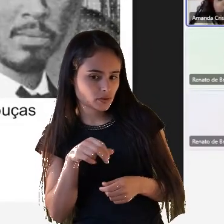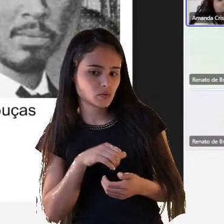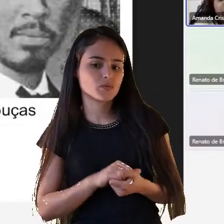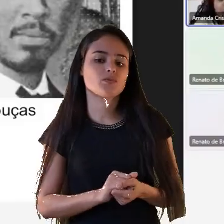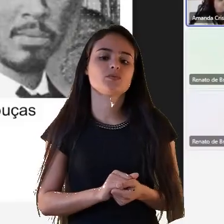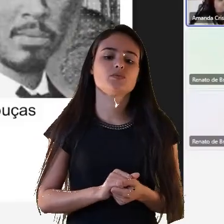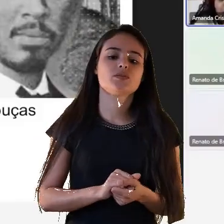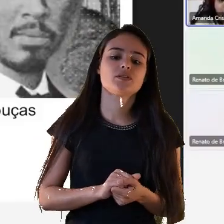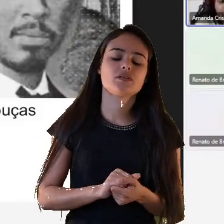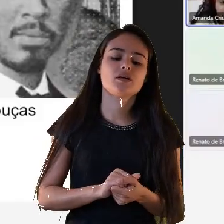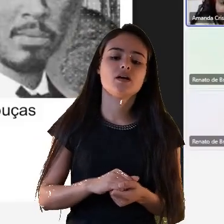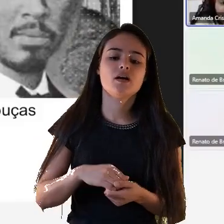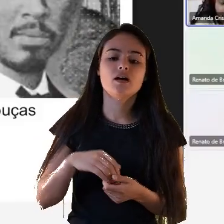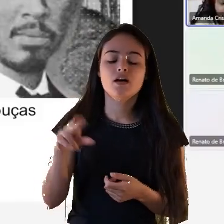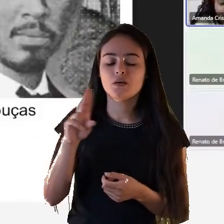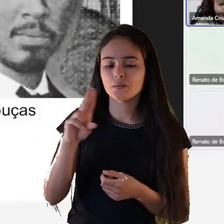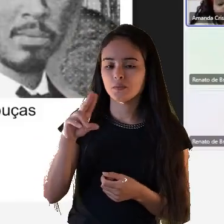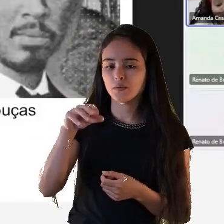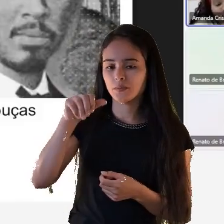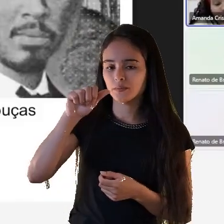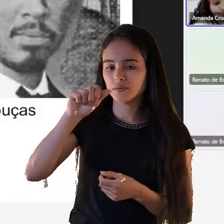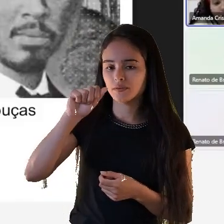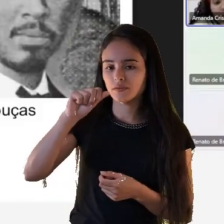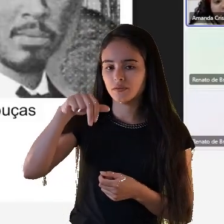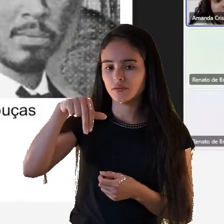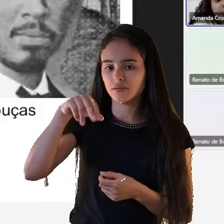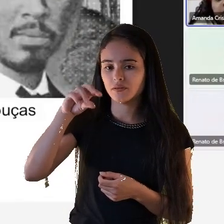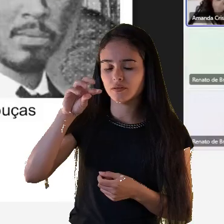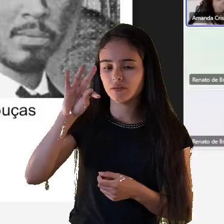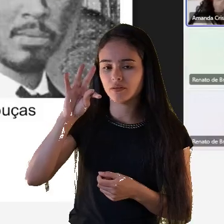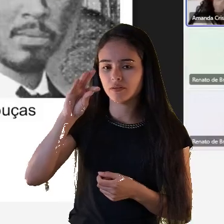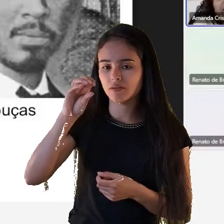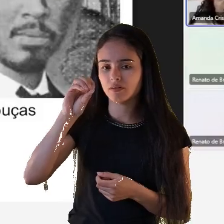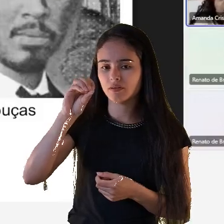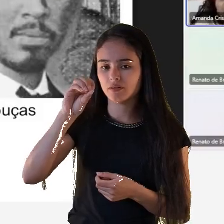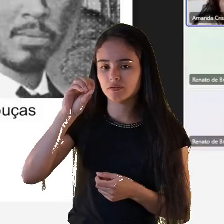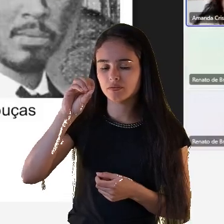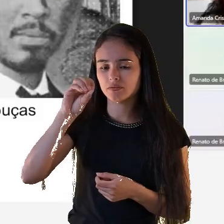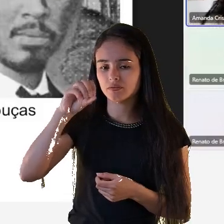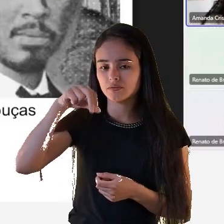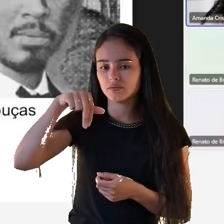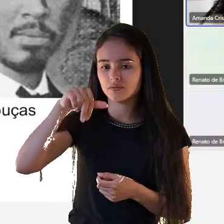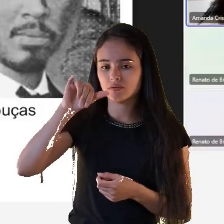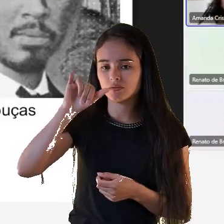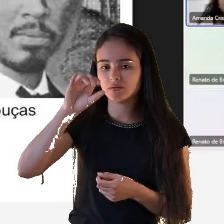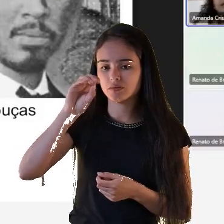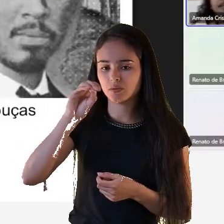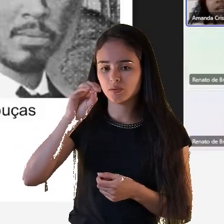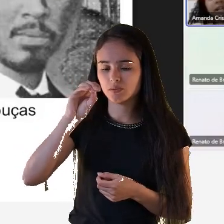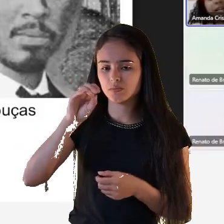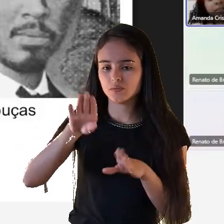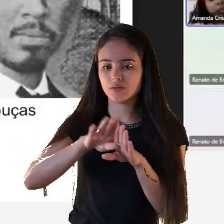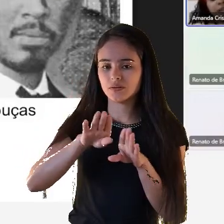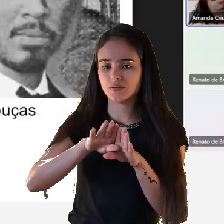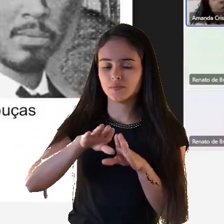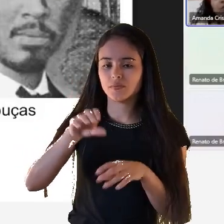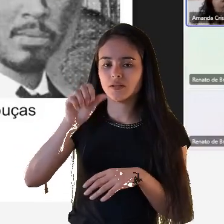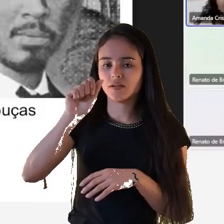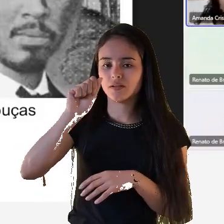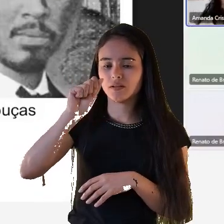Que hoje é um trem turístico aqui de Curitiba. Mas eu trouxe para a gente